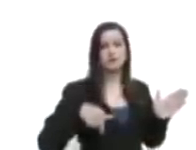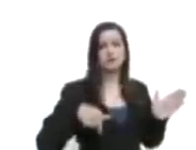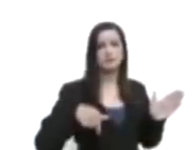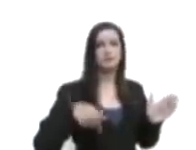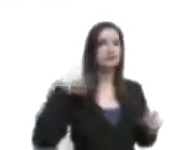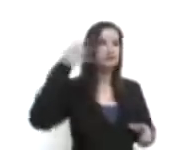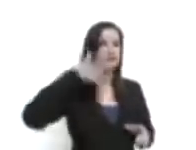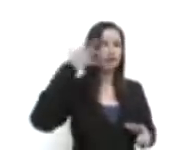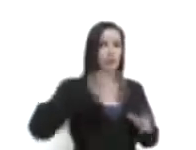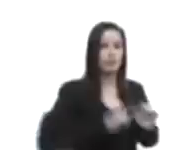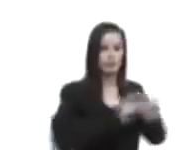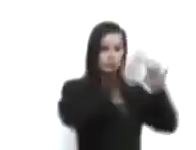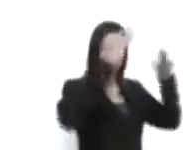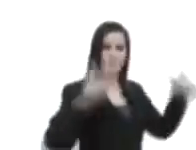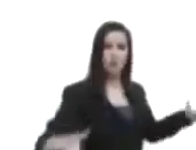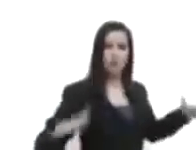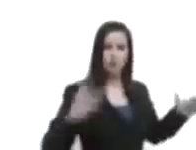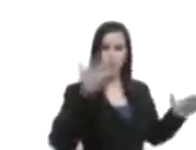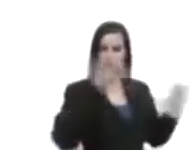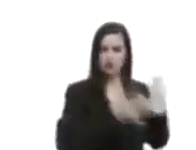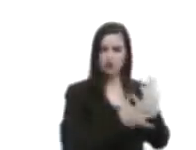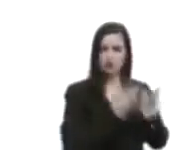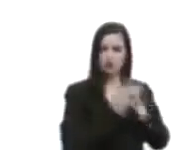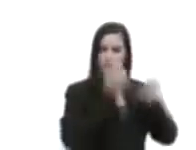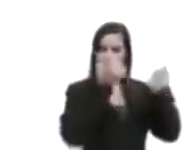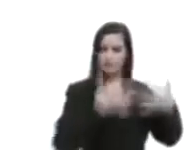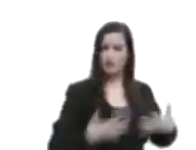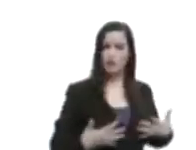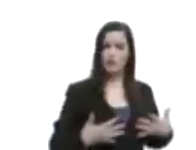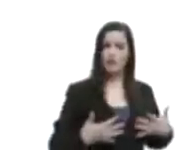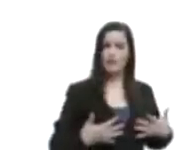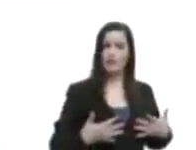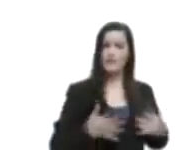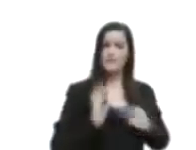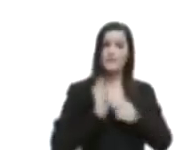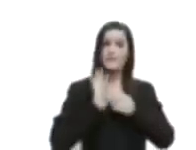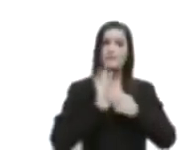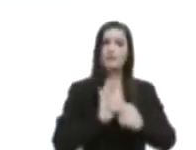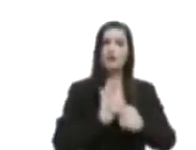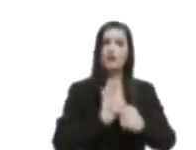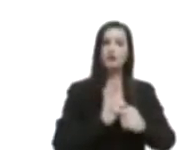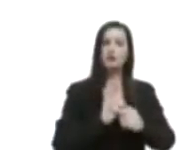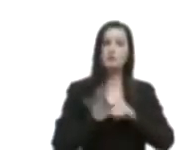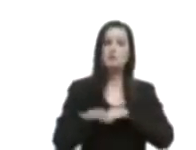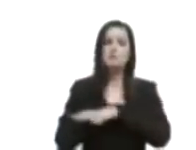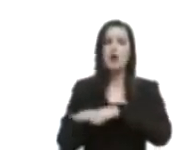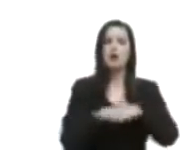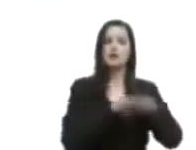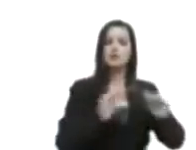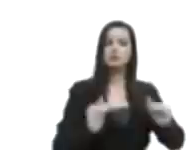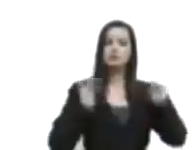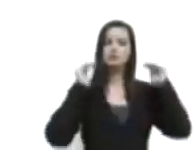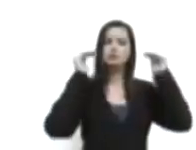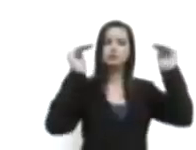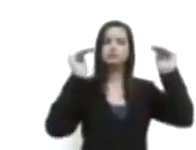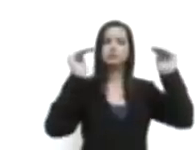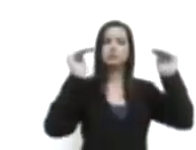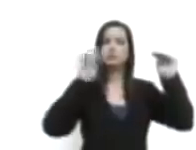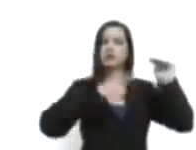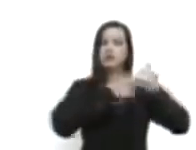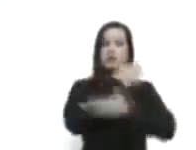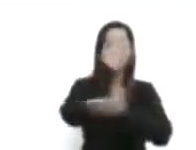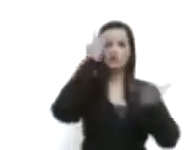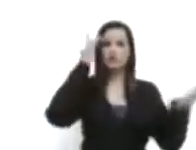ele mostra o elevado padrão que o povo de Deus deve andar,